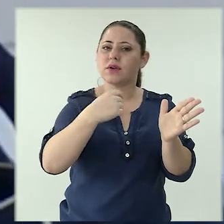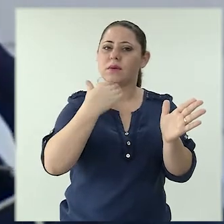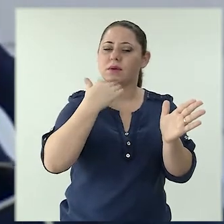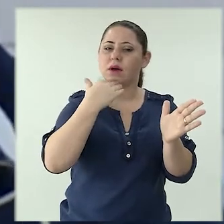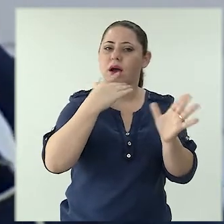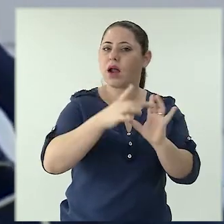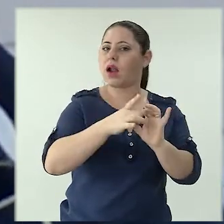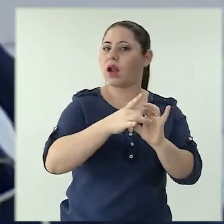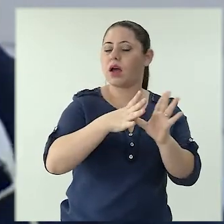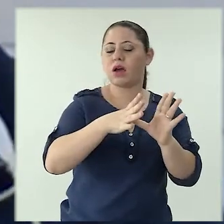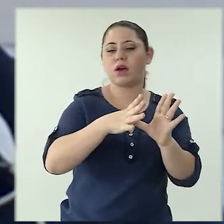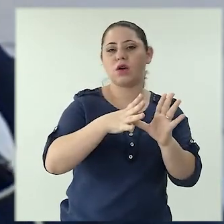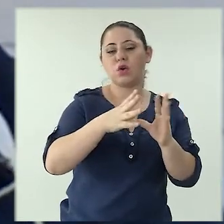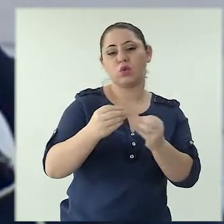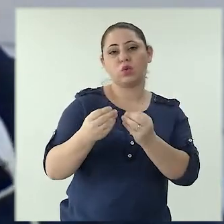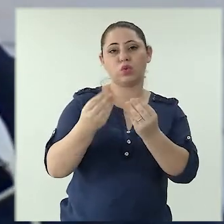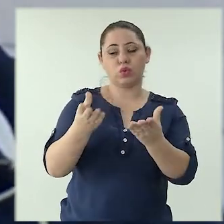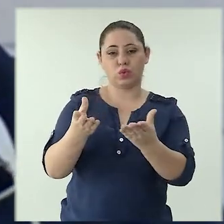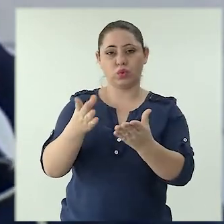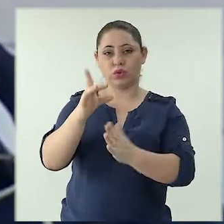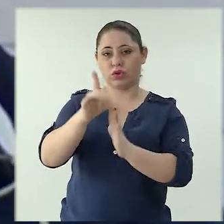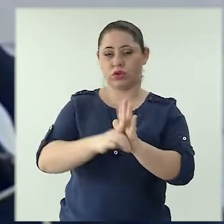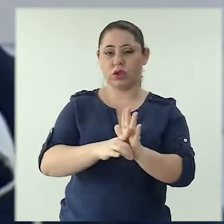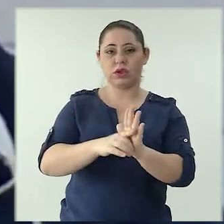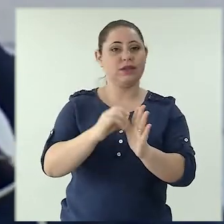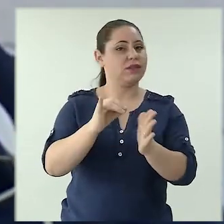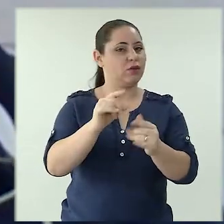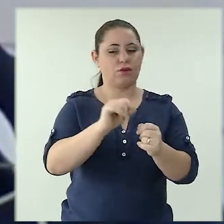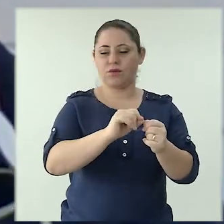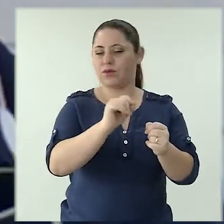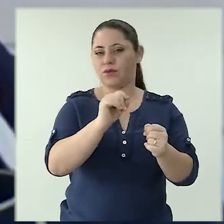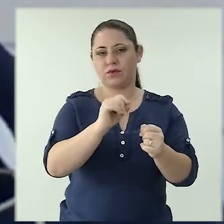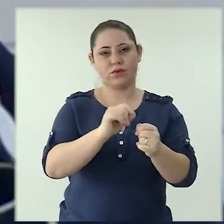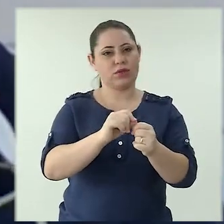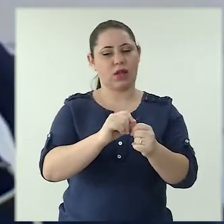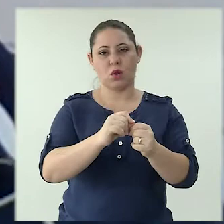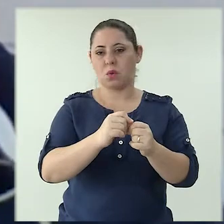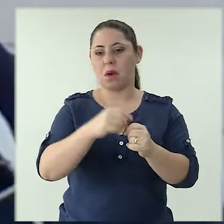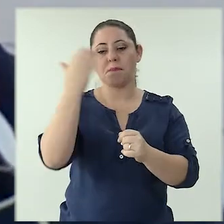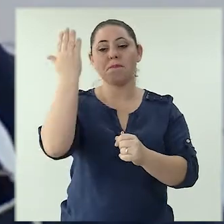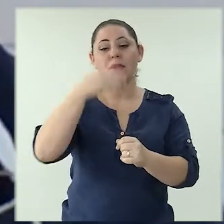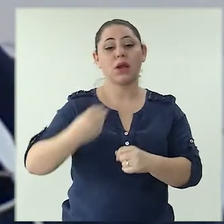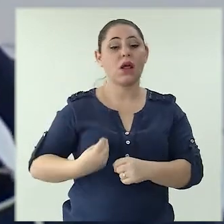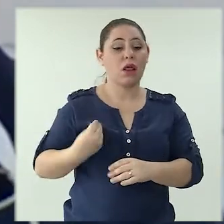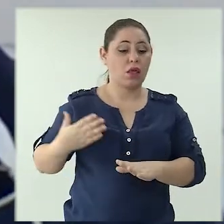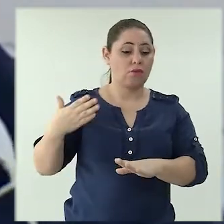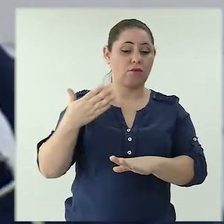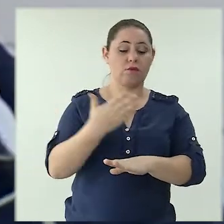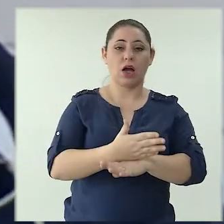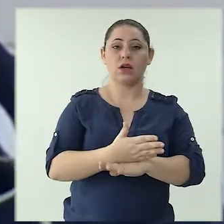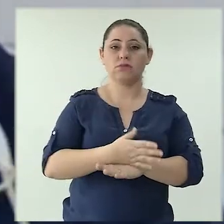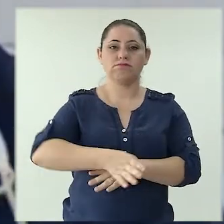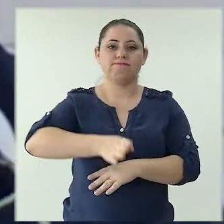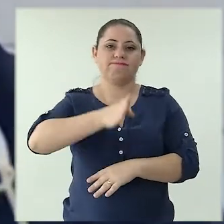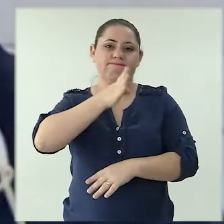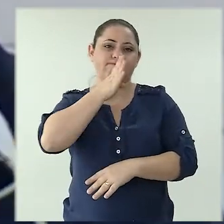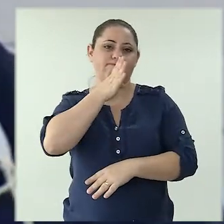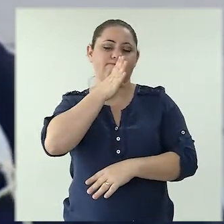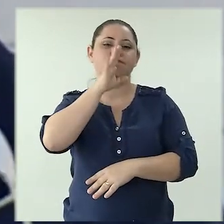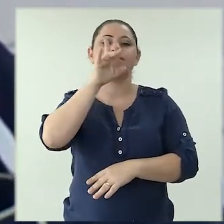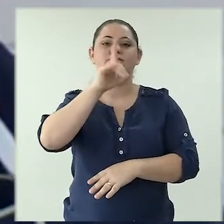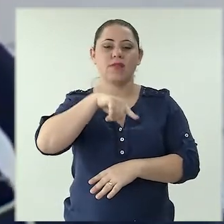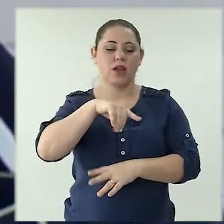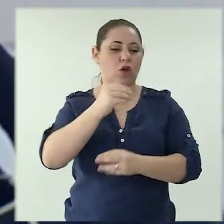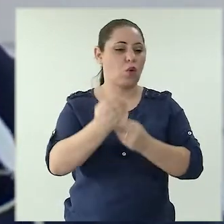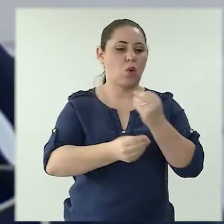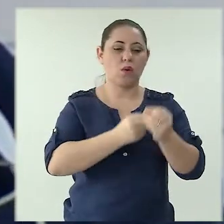ao pedido de uso capião extrajudicial. E caso ele não o fizesse, se ele não aparecesse para anuir, o seu silêncio iria